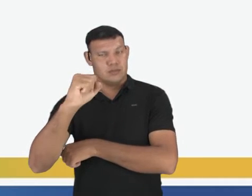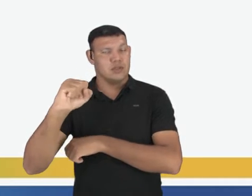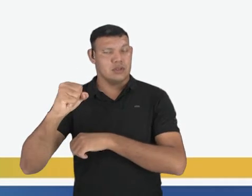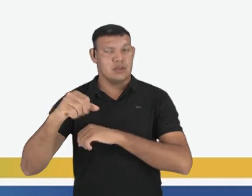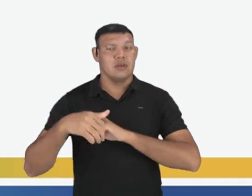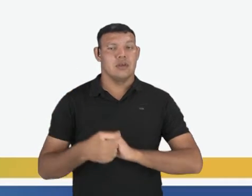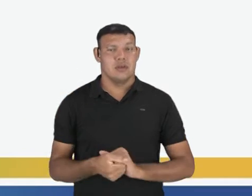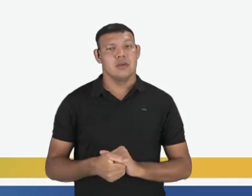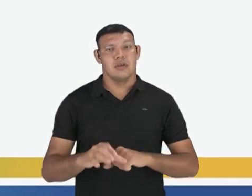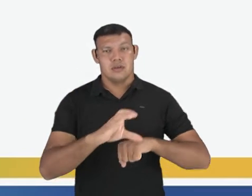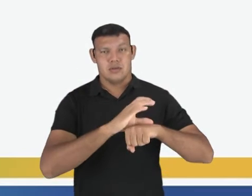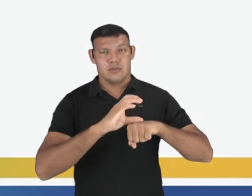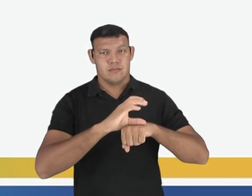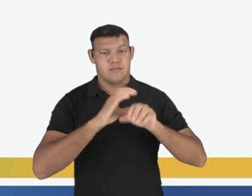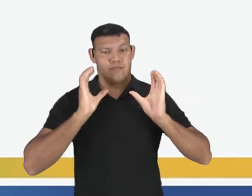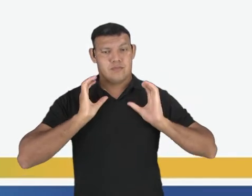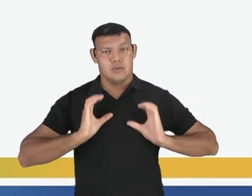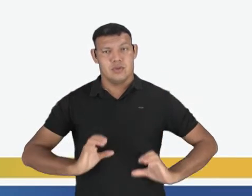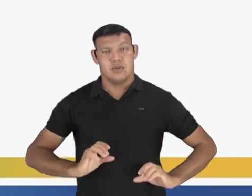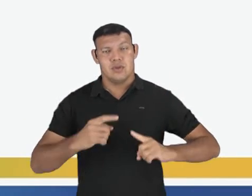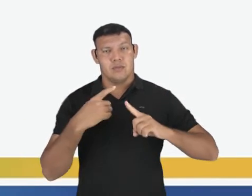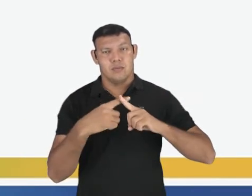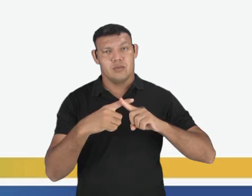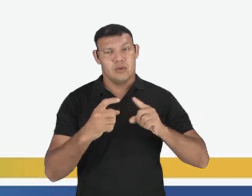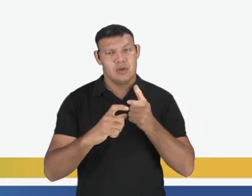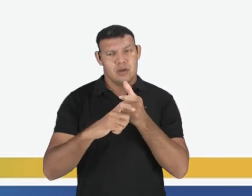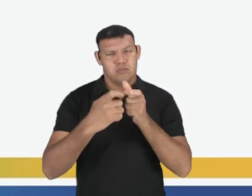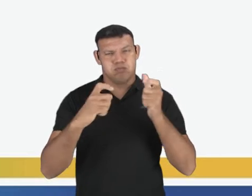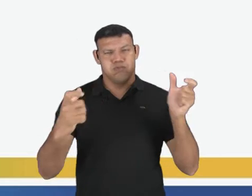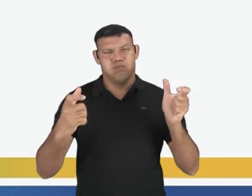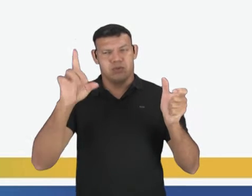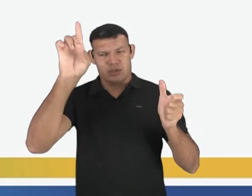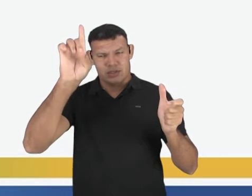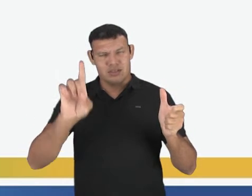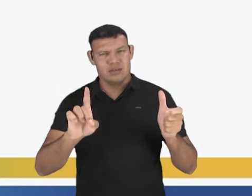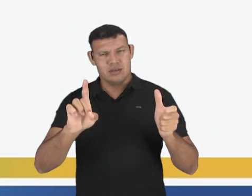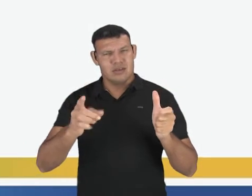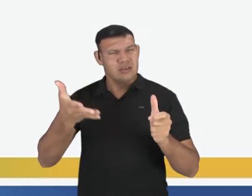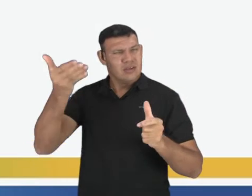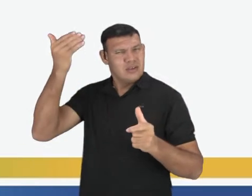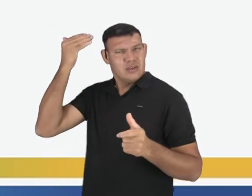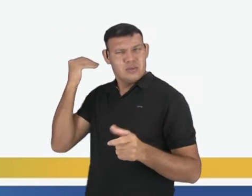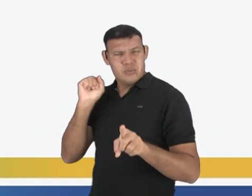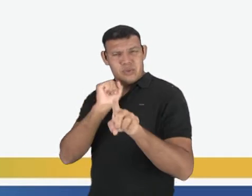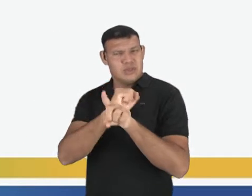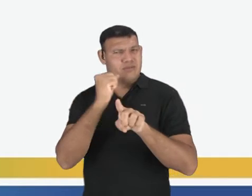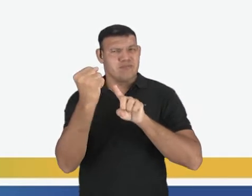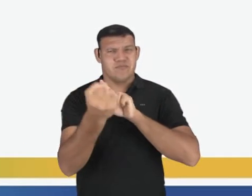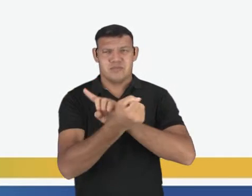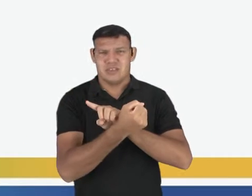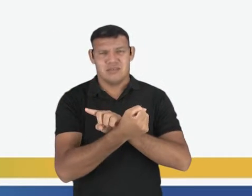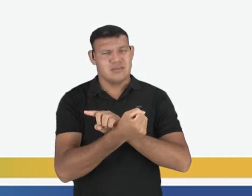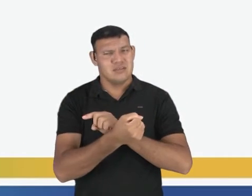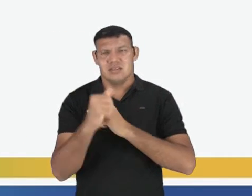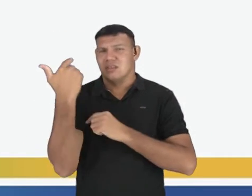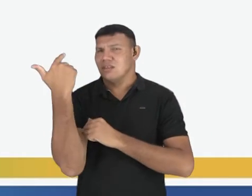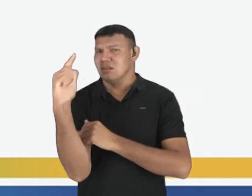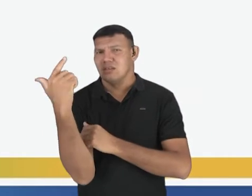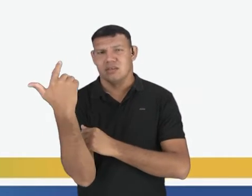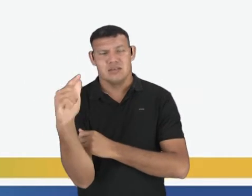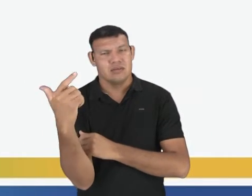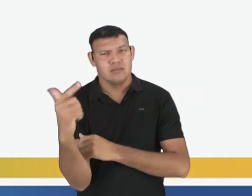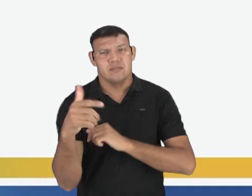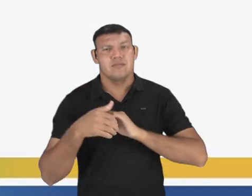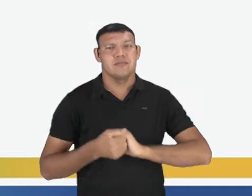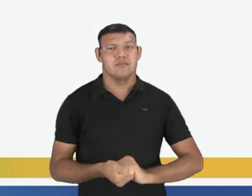como Constituição Cidadã, porque ela amplia, então, direitos, né, que até então a sociedade brasileira durante um tempo não teve acesso